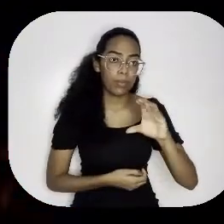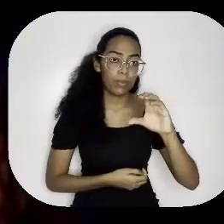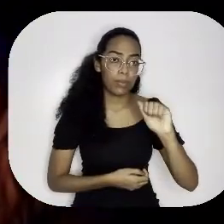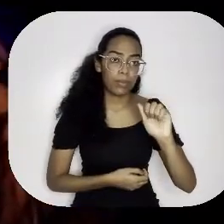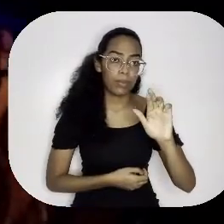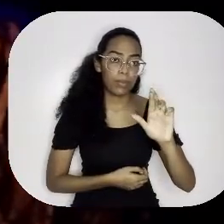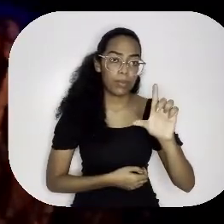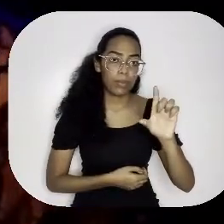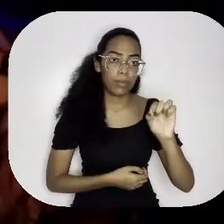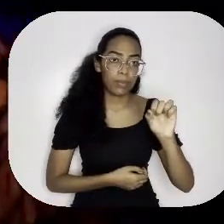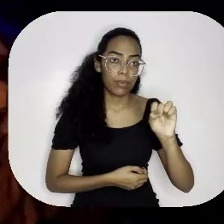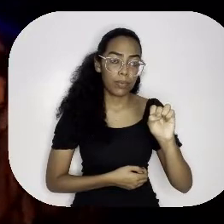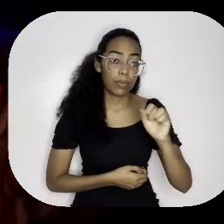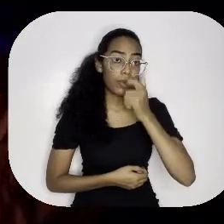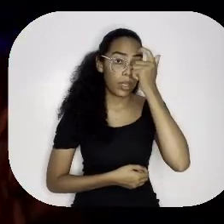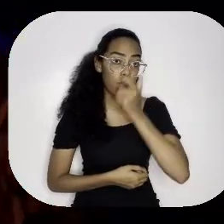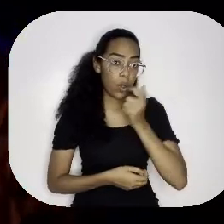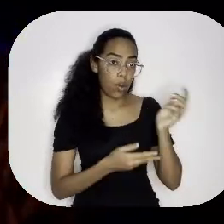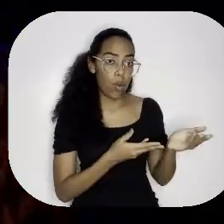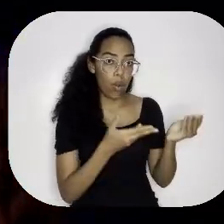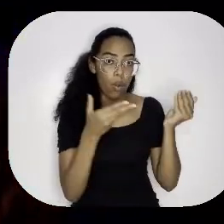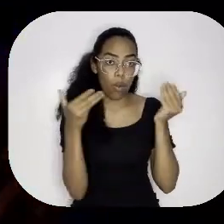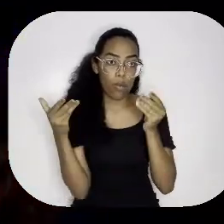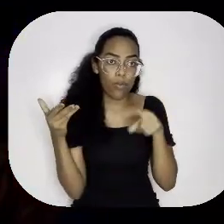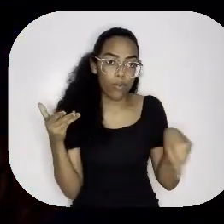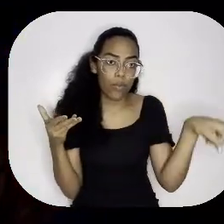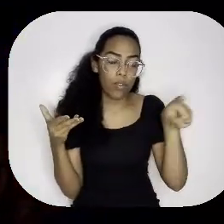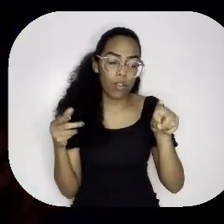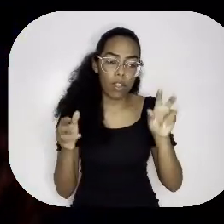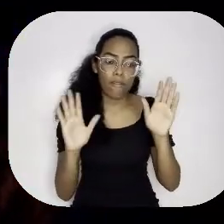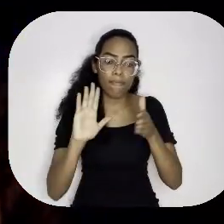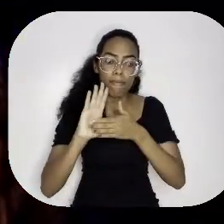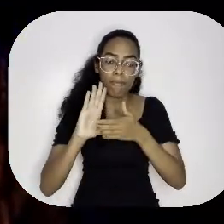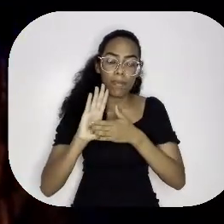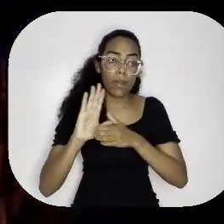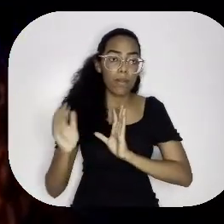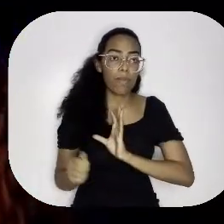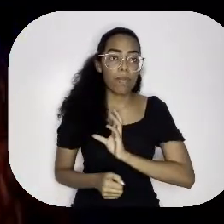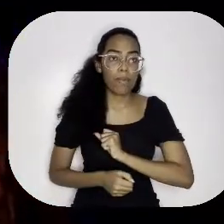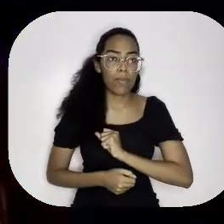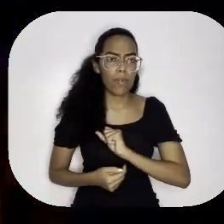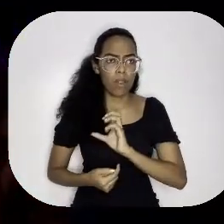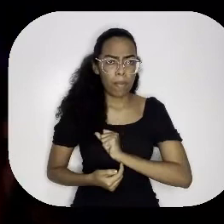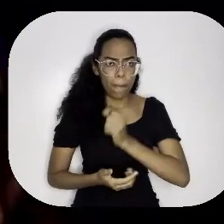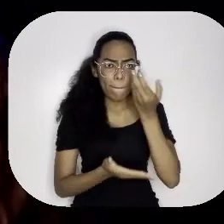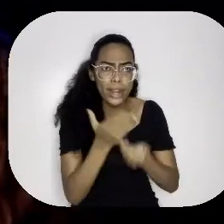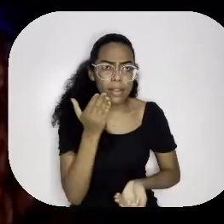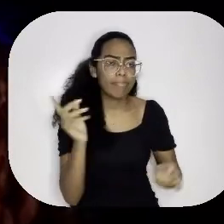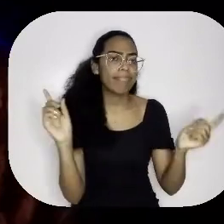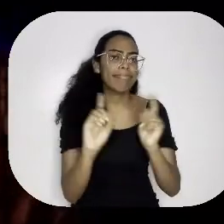Arruda. Eu vos convido a amar, porque nenhuma causa é